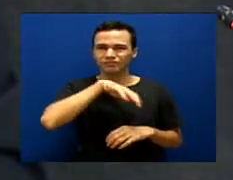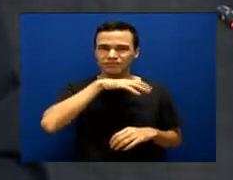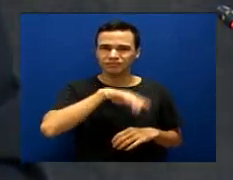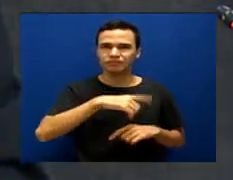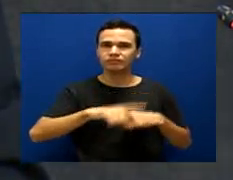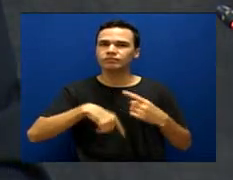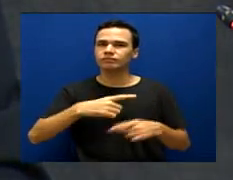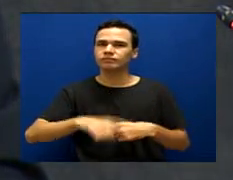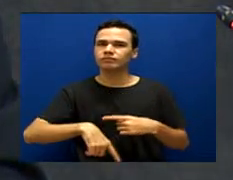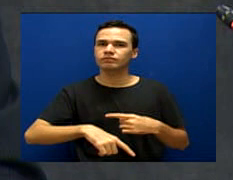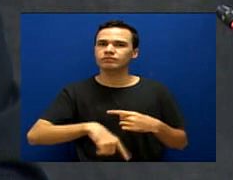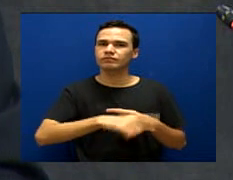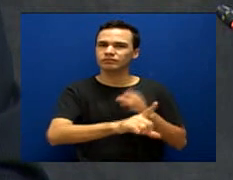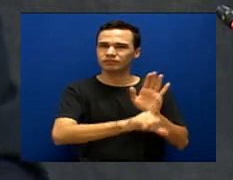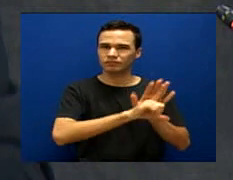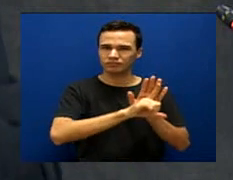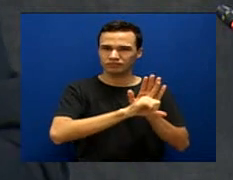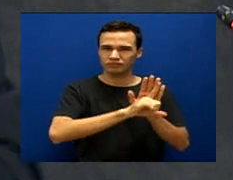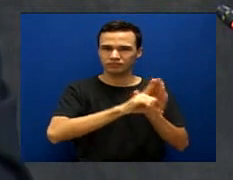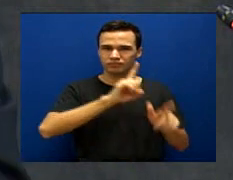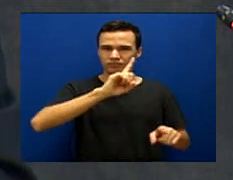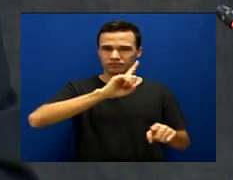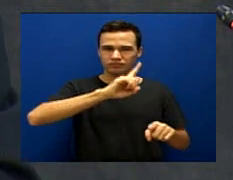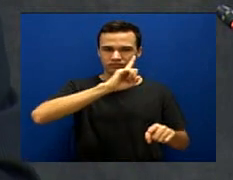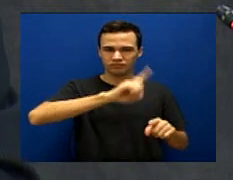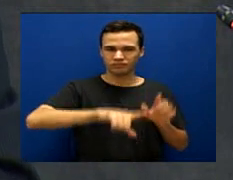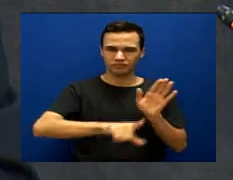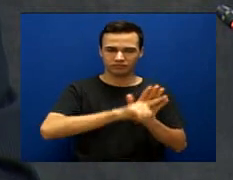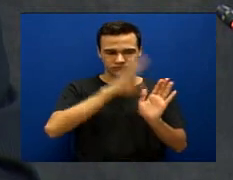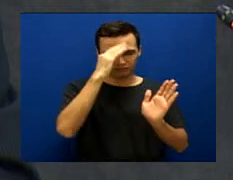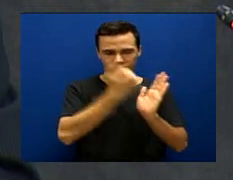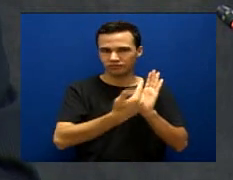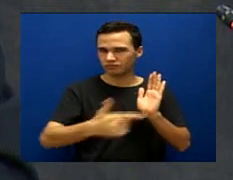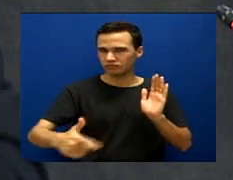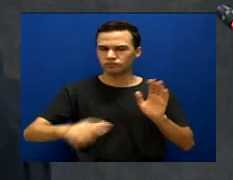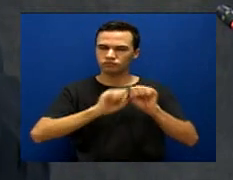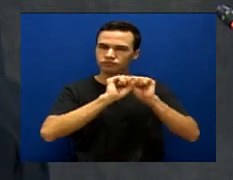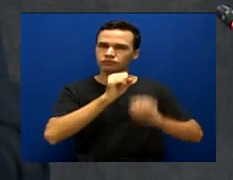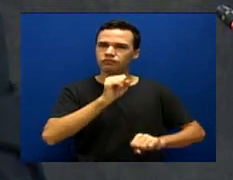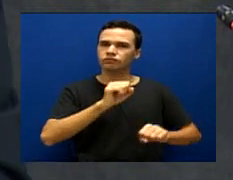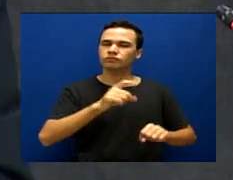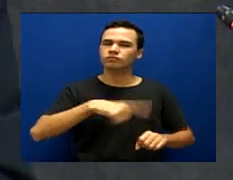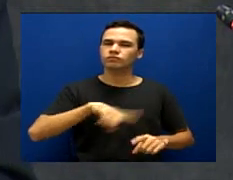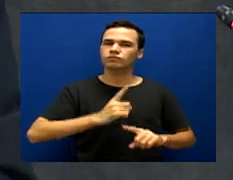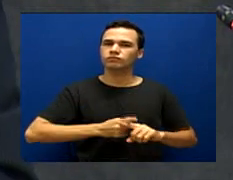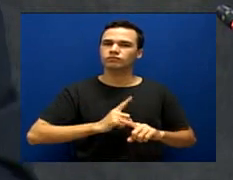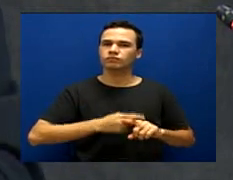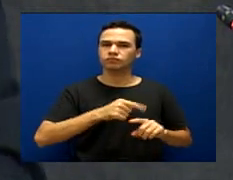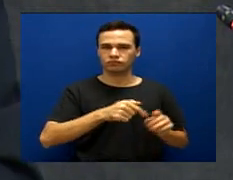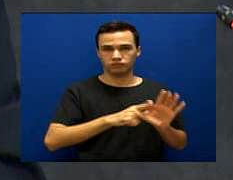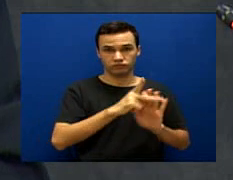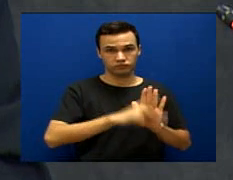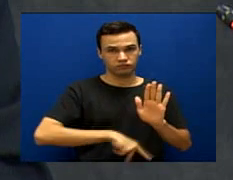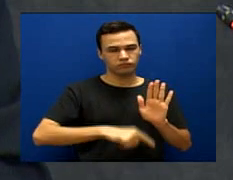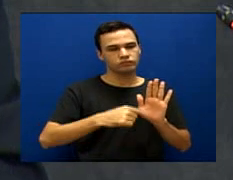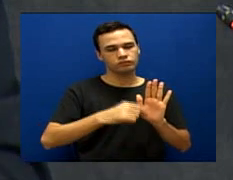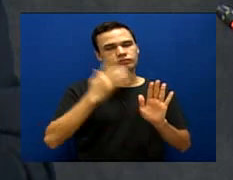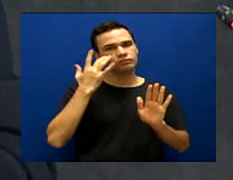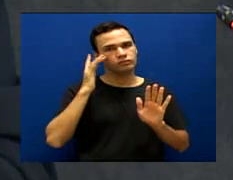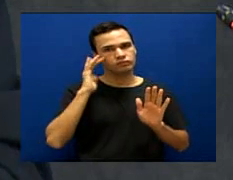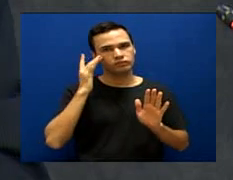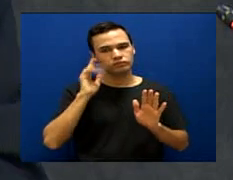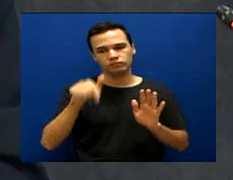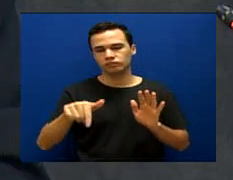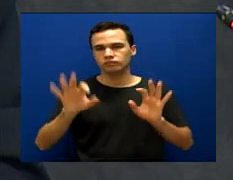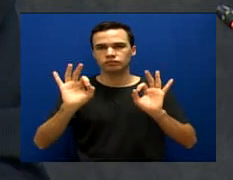quebrar a inconstitucionalidade, vamos fazer essa pressão coletivamente para que isso, porque esse projeto de lei é emblemático, eu acho que para a